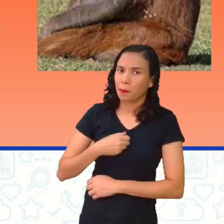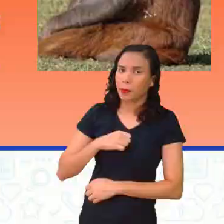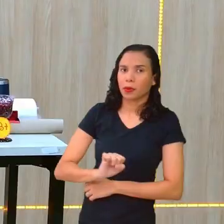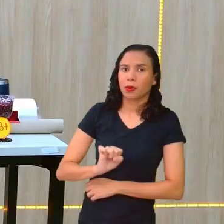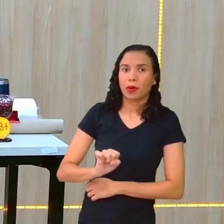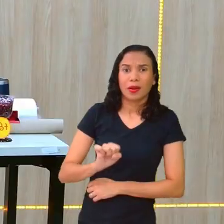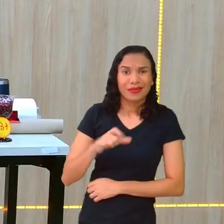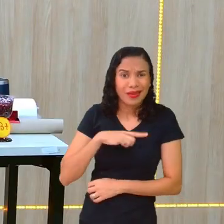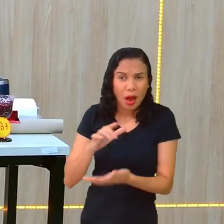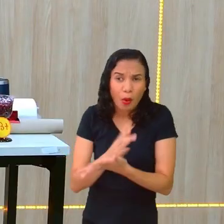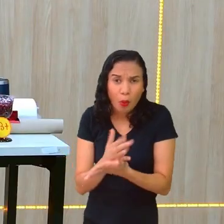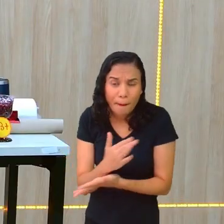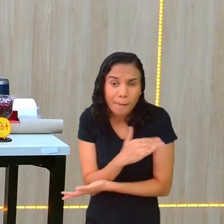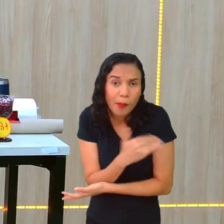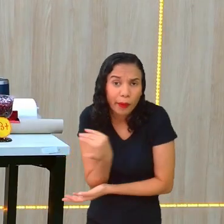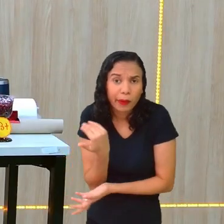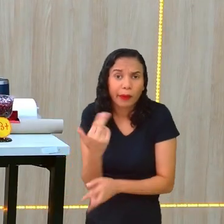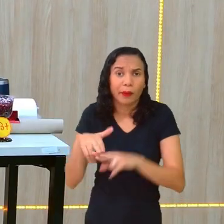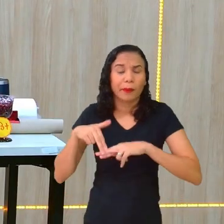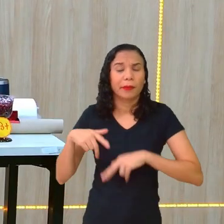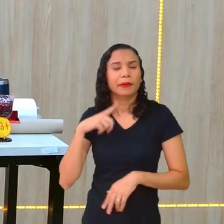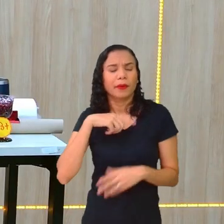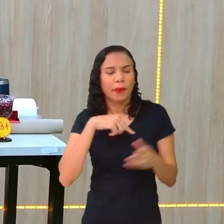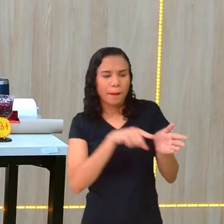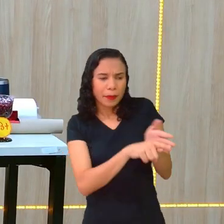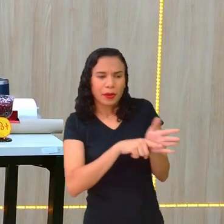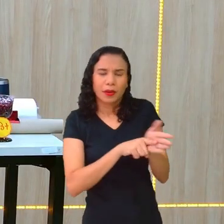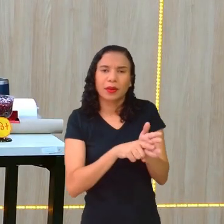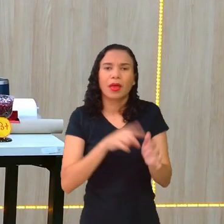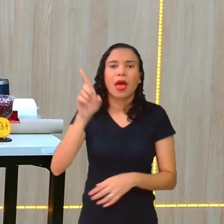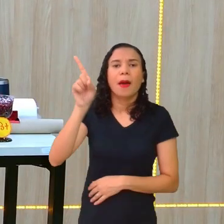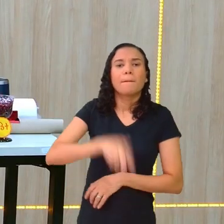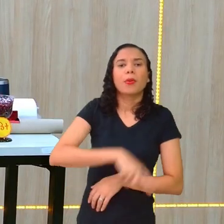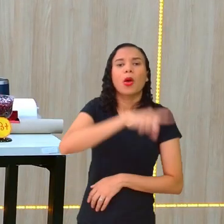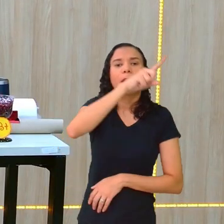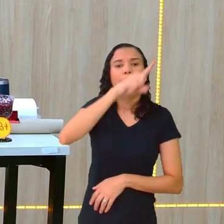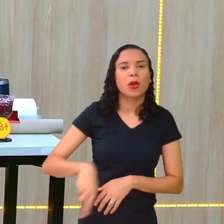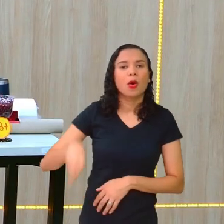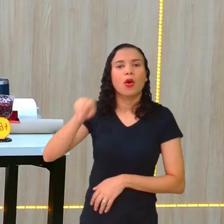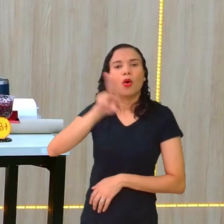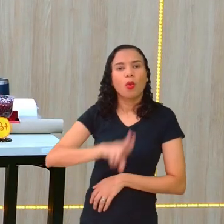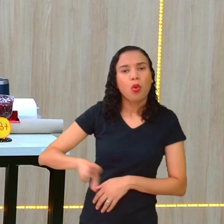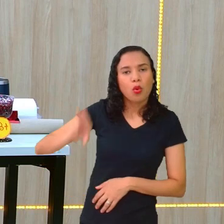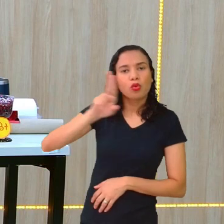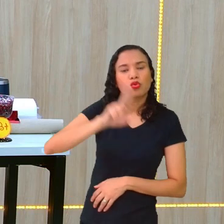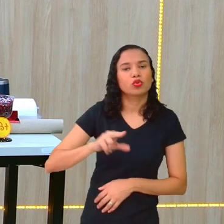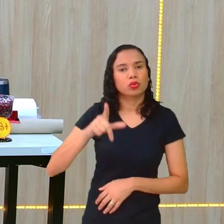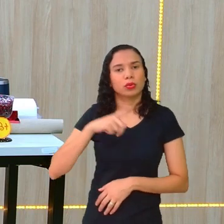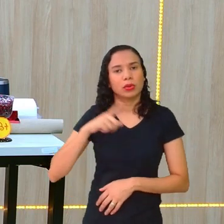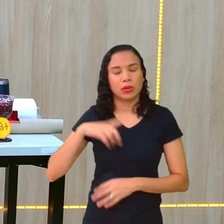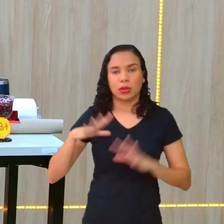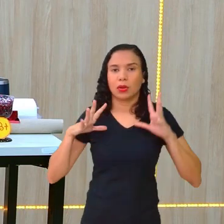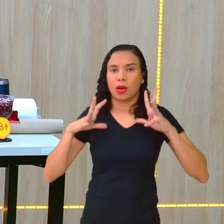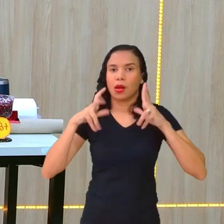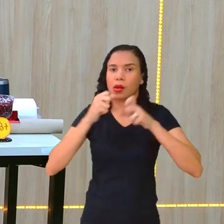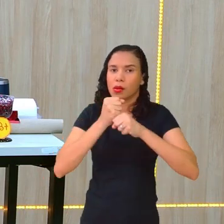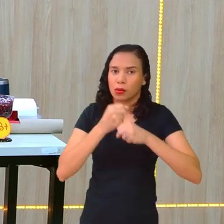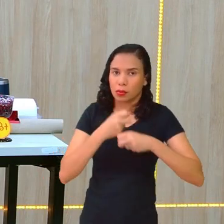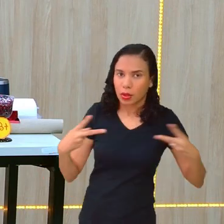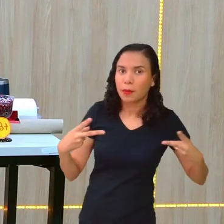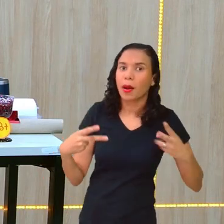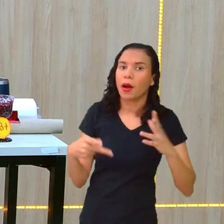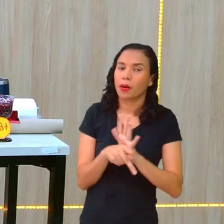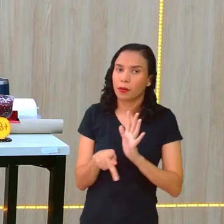nem resistiram. A partir dessa pesquisa, fica proibido o uso de cobaias, né, que estão, vamos dizer